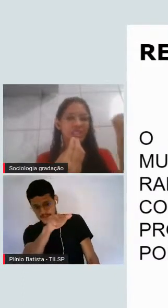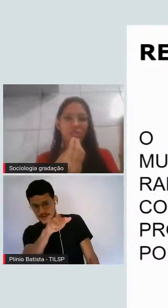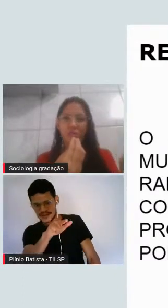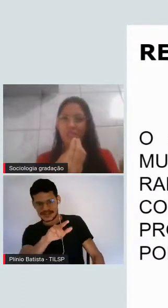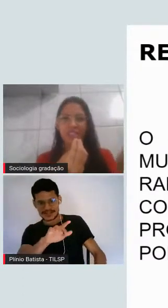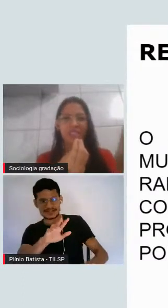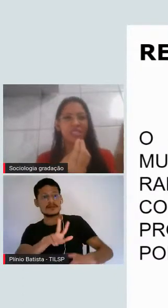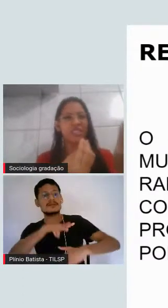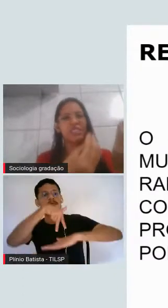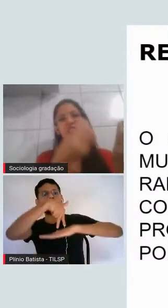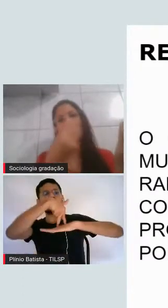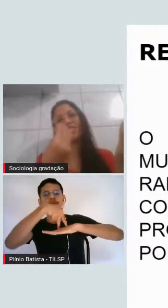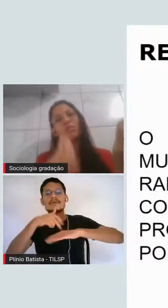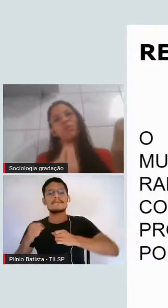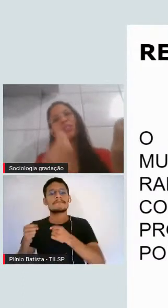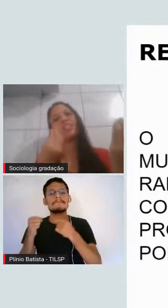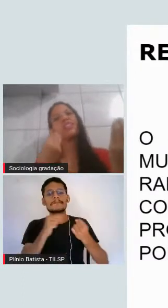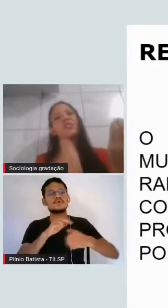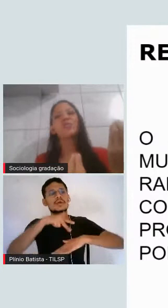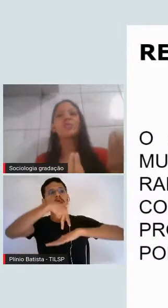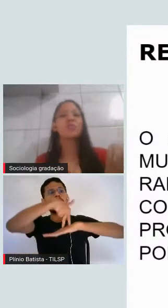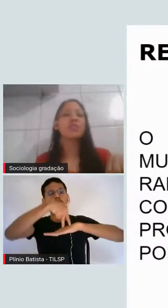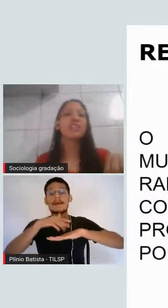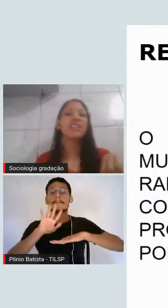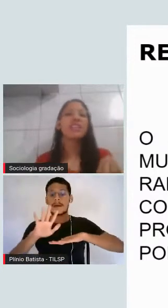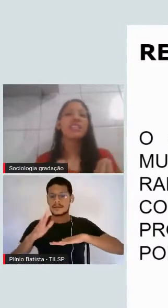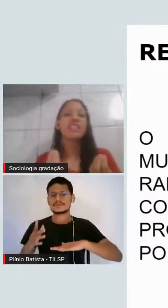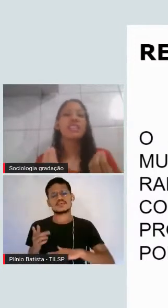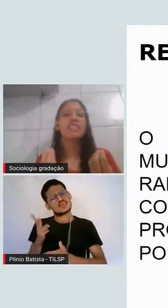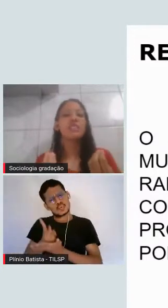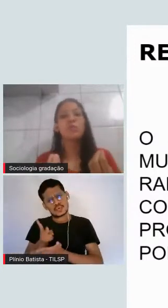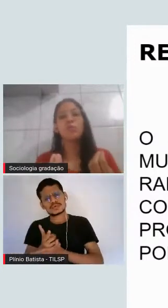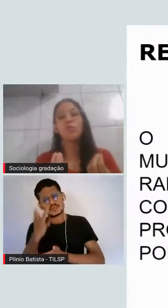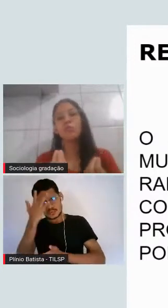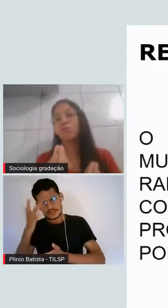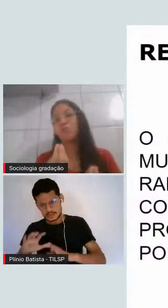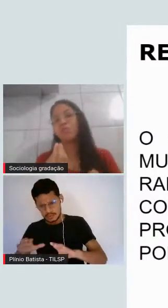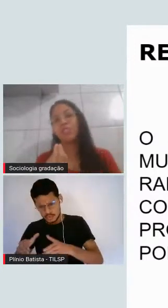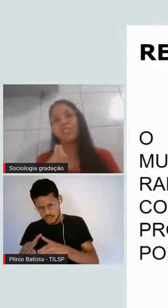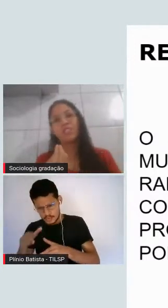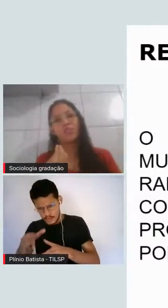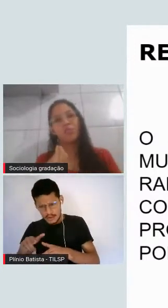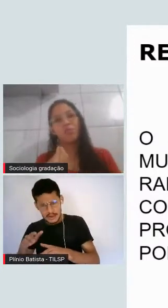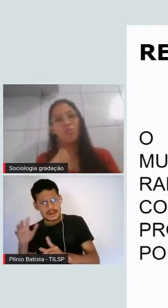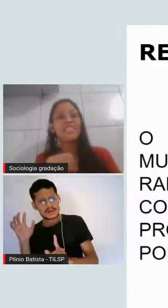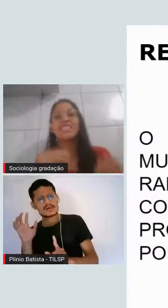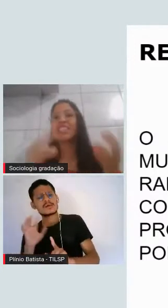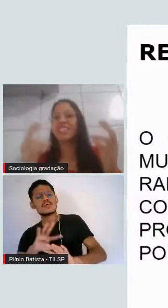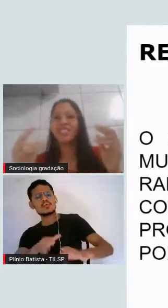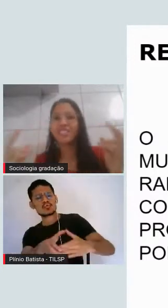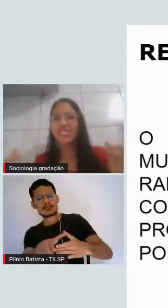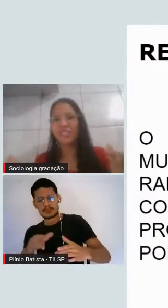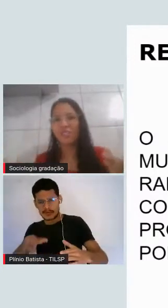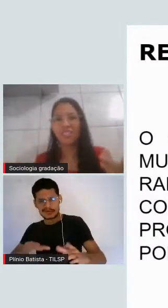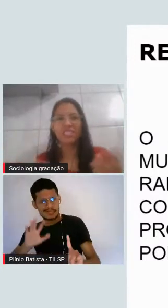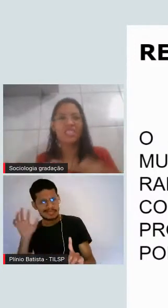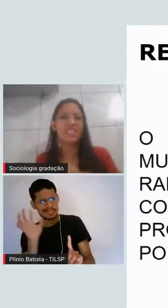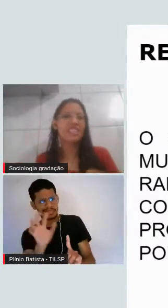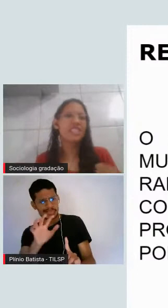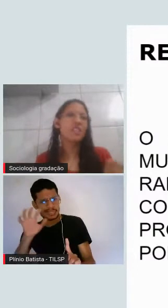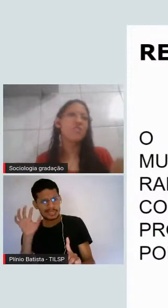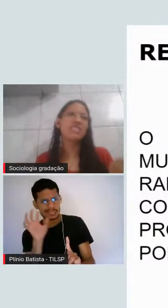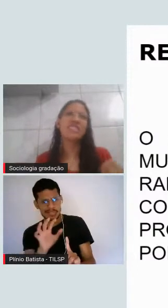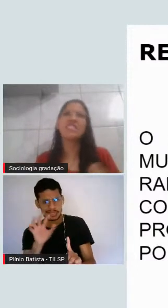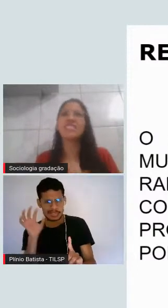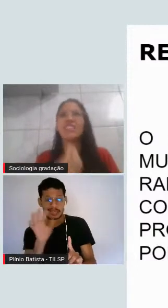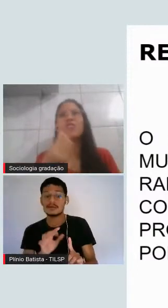Continua a classe dominante e a classe dominada ela continua sem nenhum presente, digamos assim,